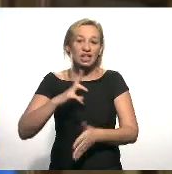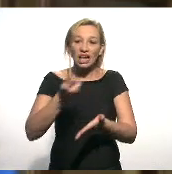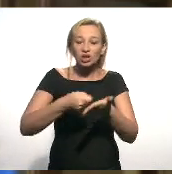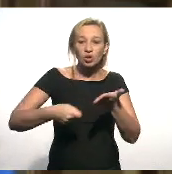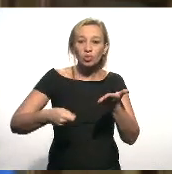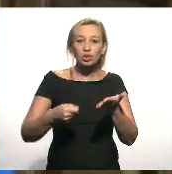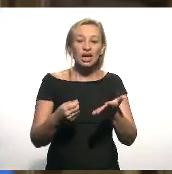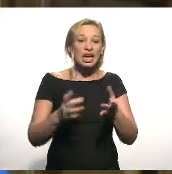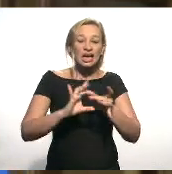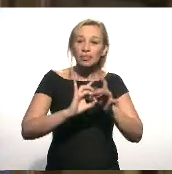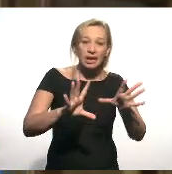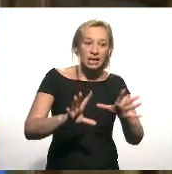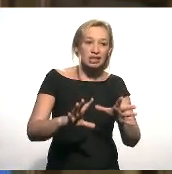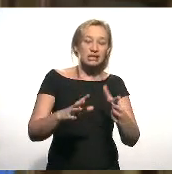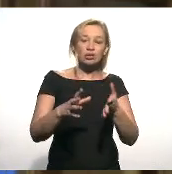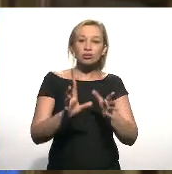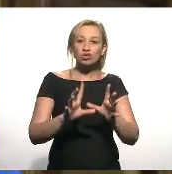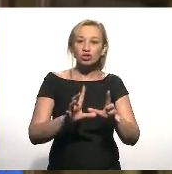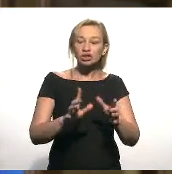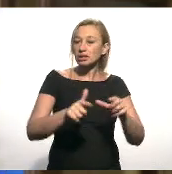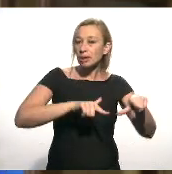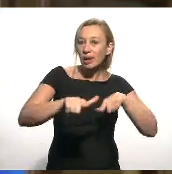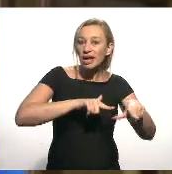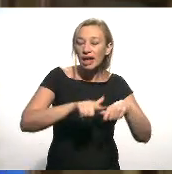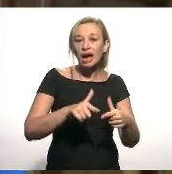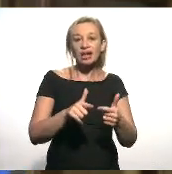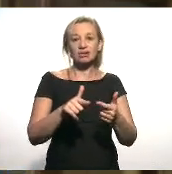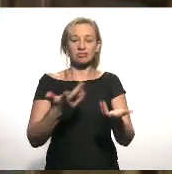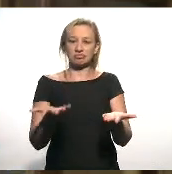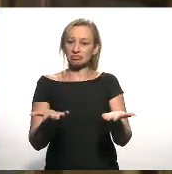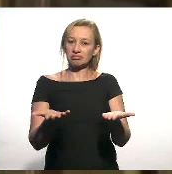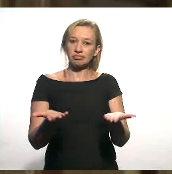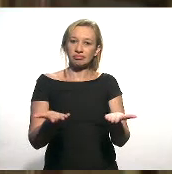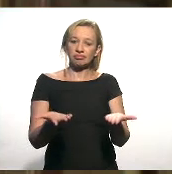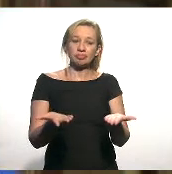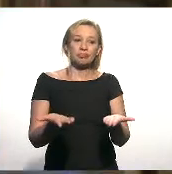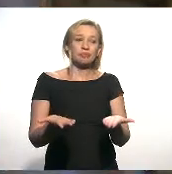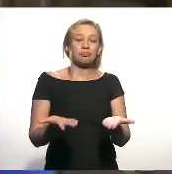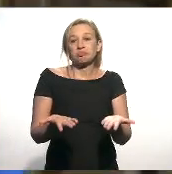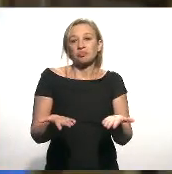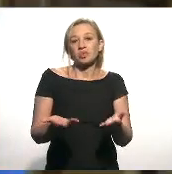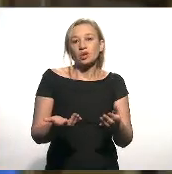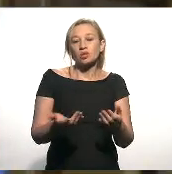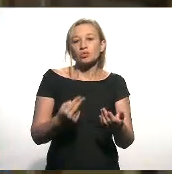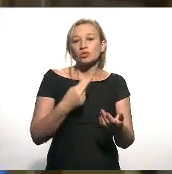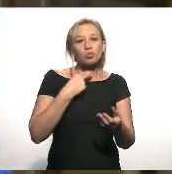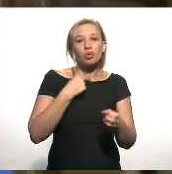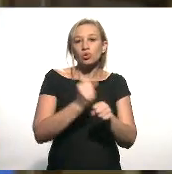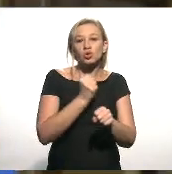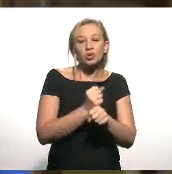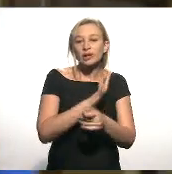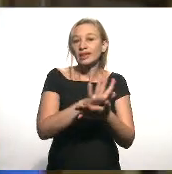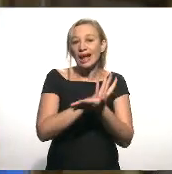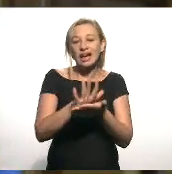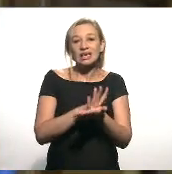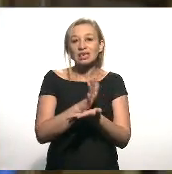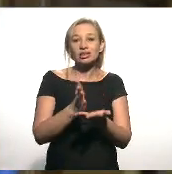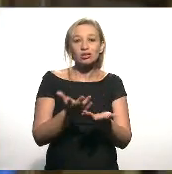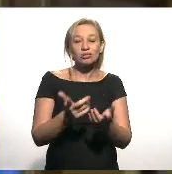de construção, a construção não guarda as áreas mínimas de nenhum código de postura, etc. Mas o comércio funciona. Então, é